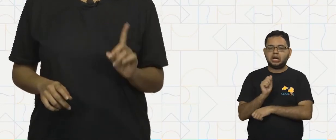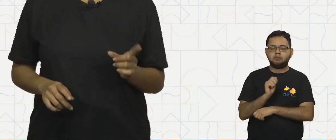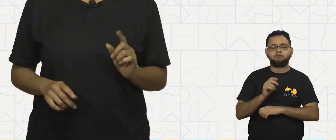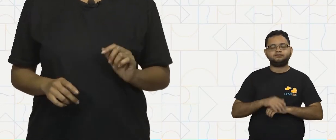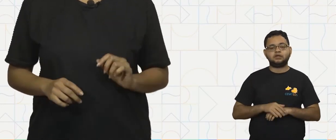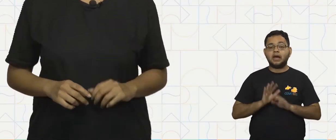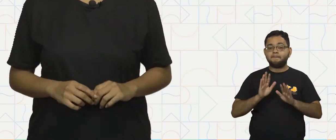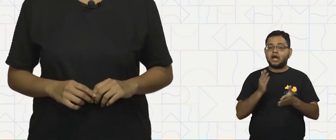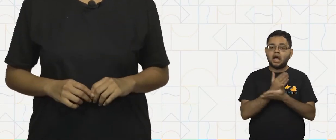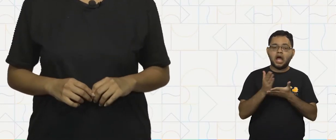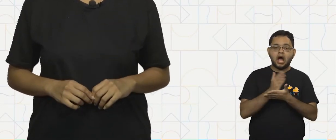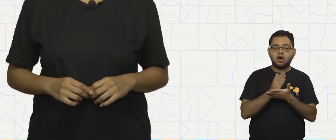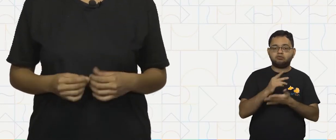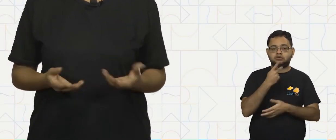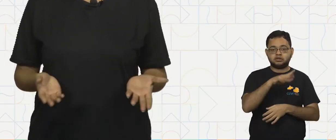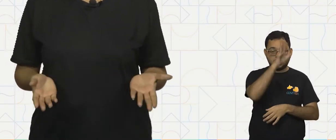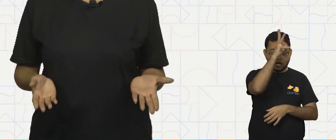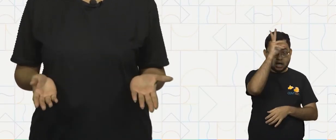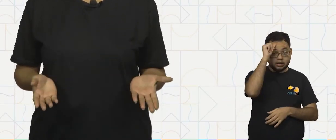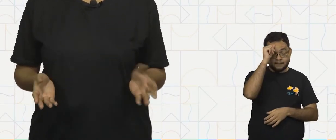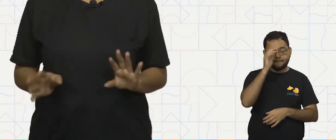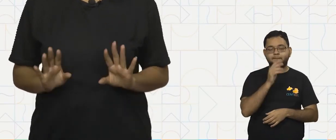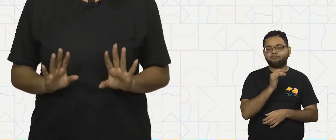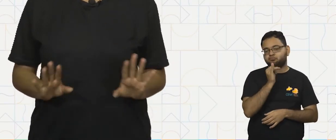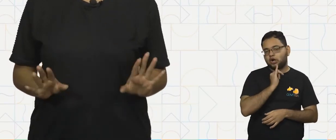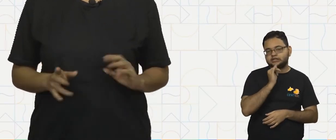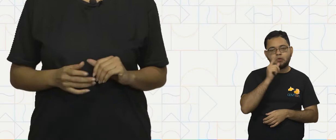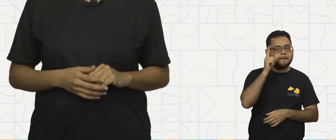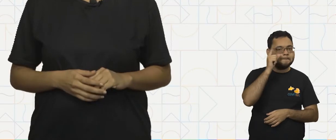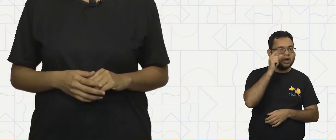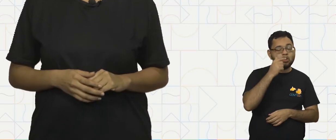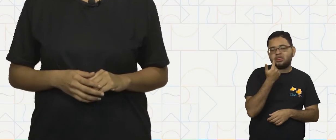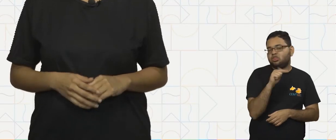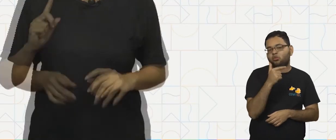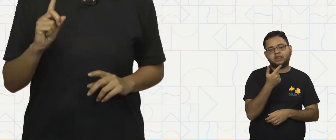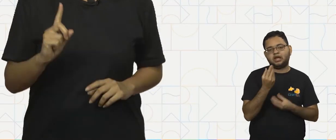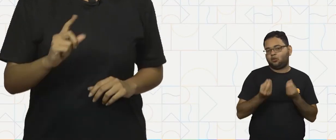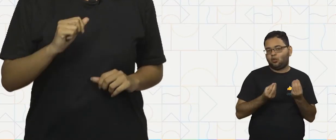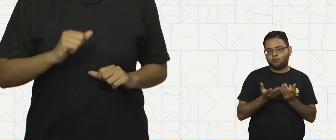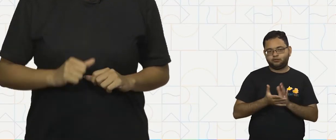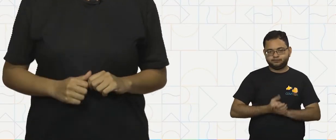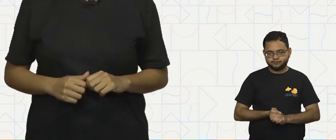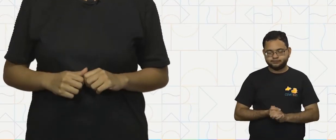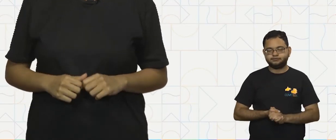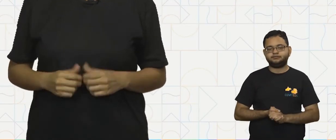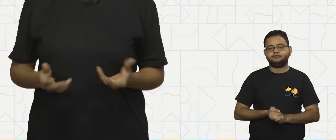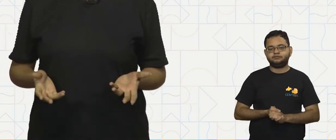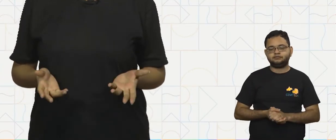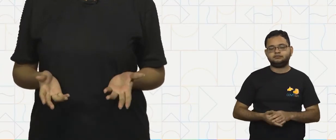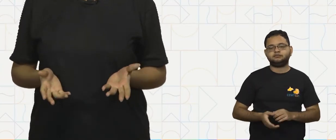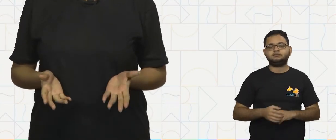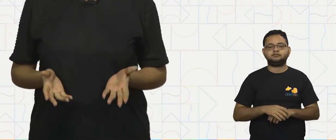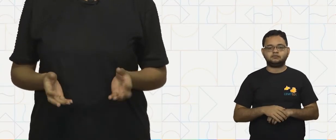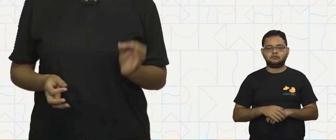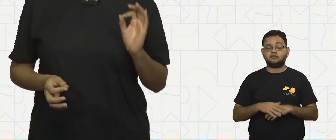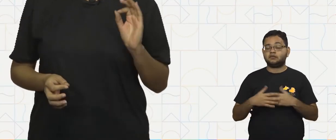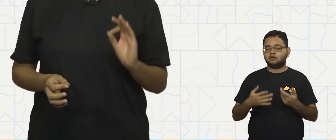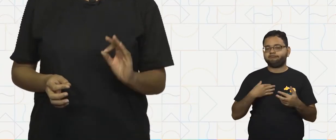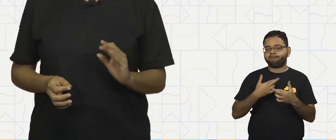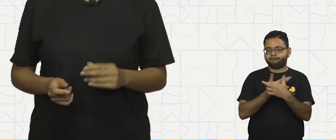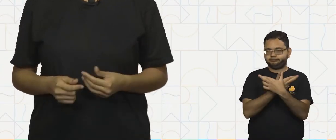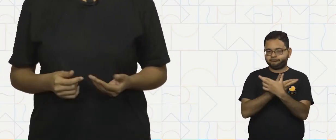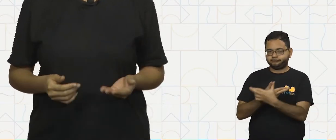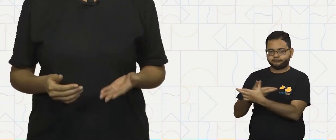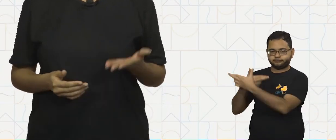mas em alguns municípios do Amazonas, como Maués, não temos essa opção. Essa visualização aérea via satélite